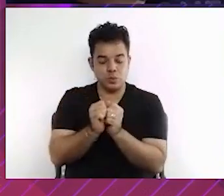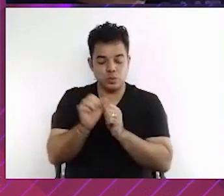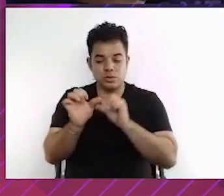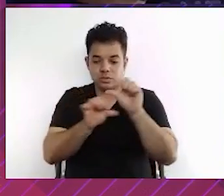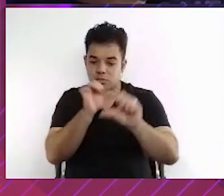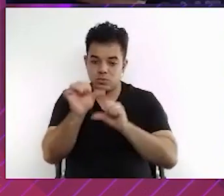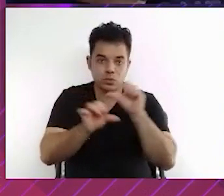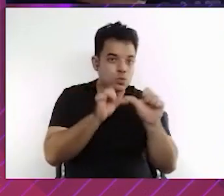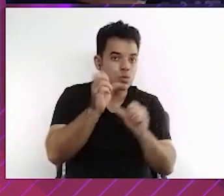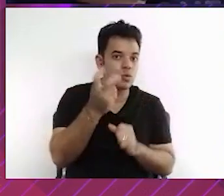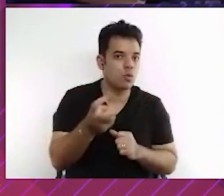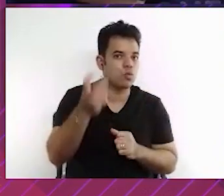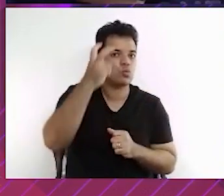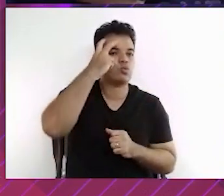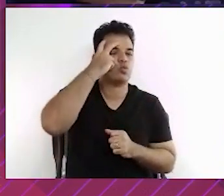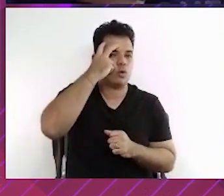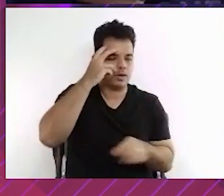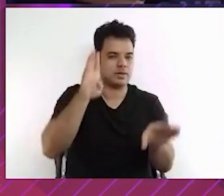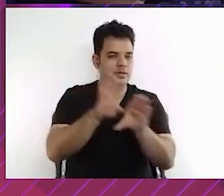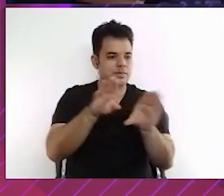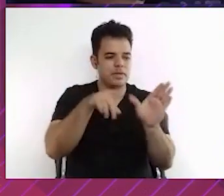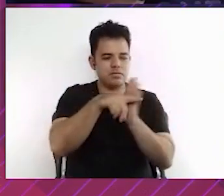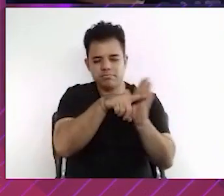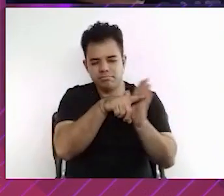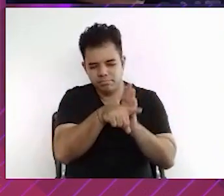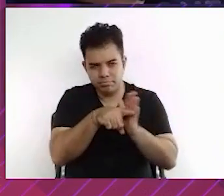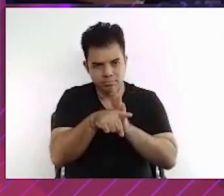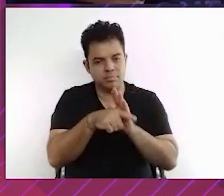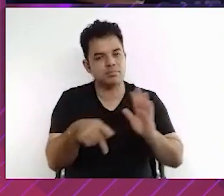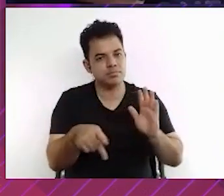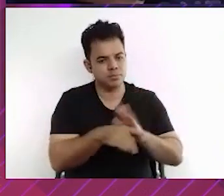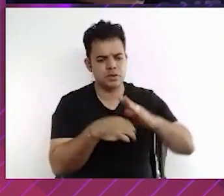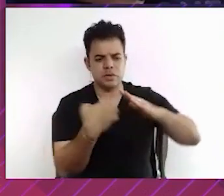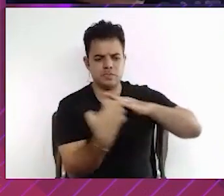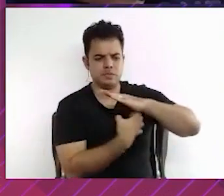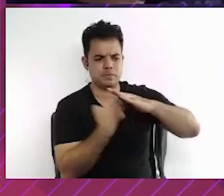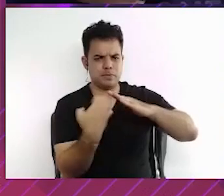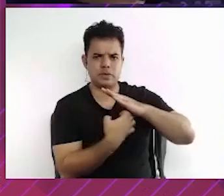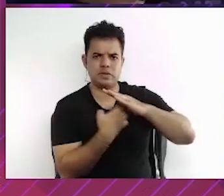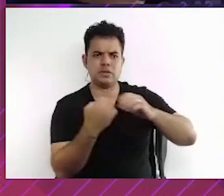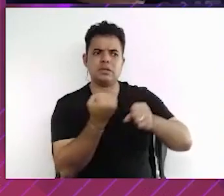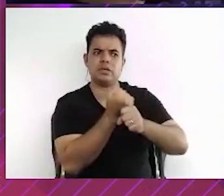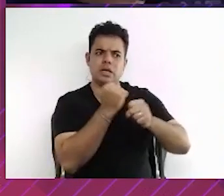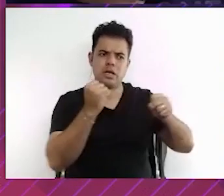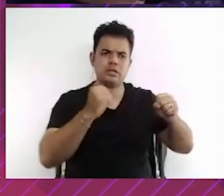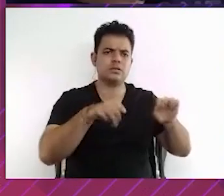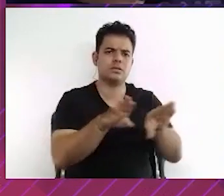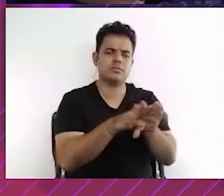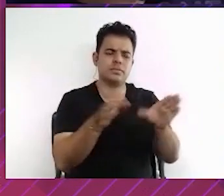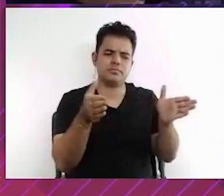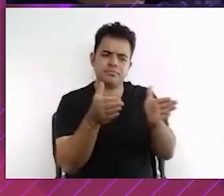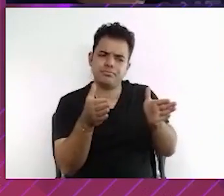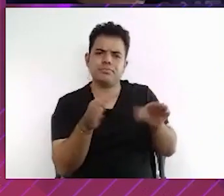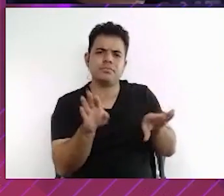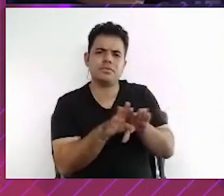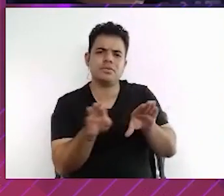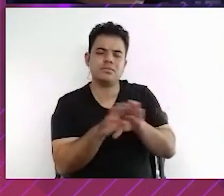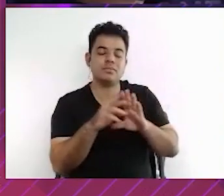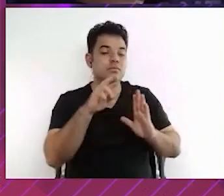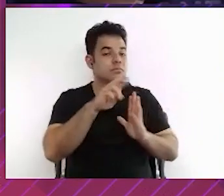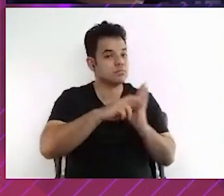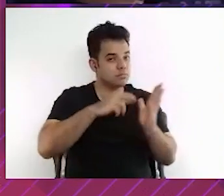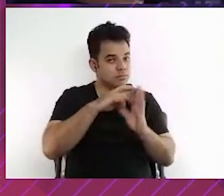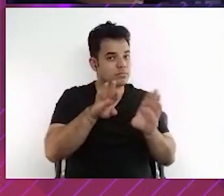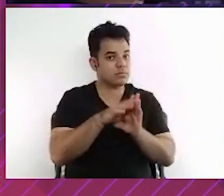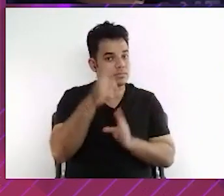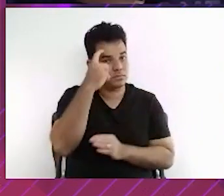cultural e analítica de grandes e médias empresas em projetos de ciência de dados e inteligência